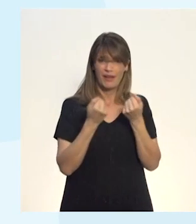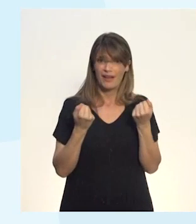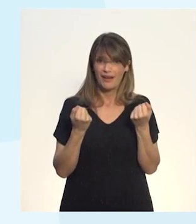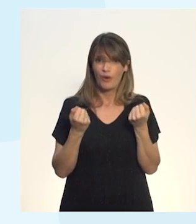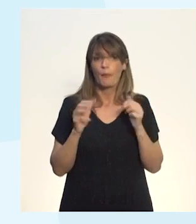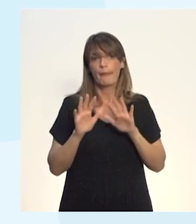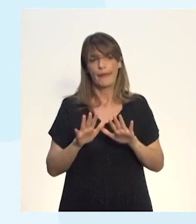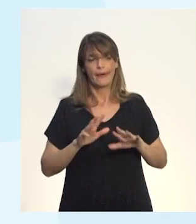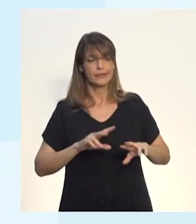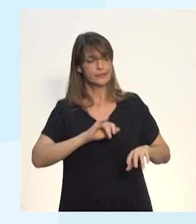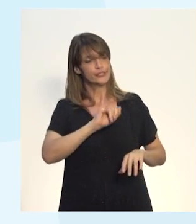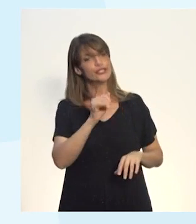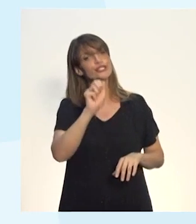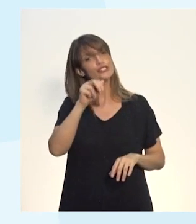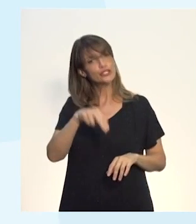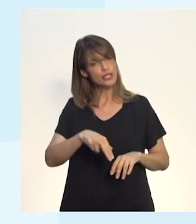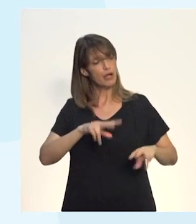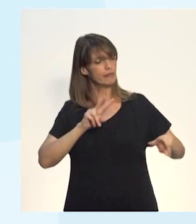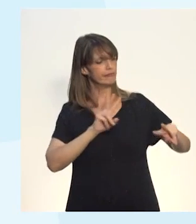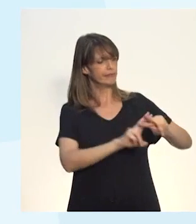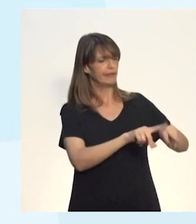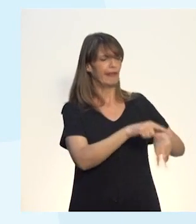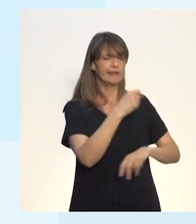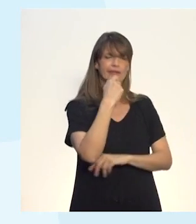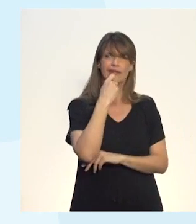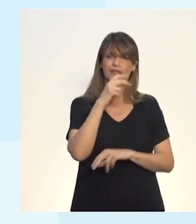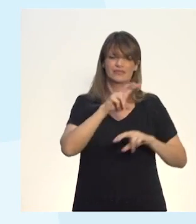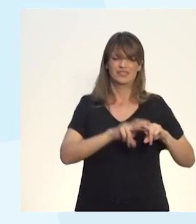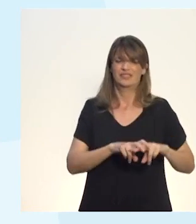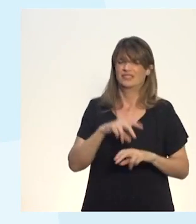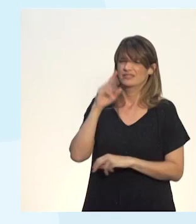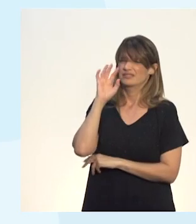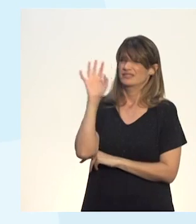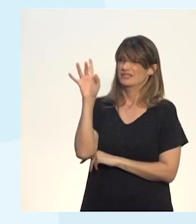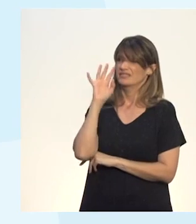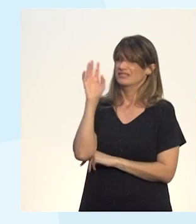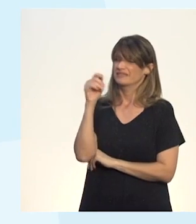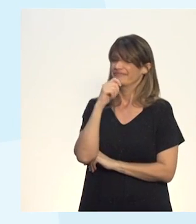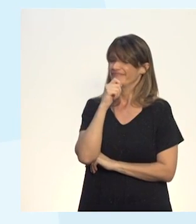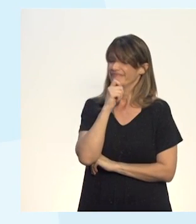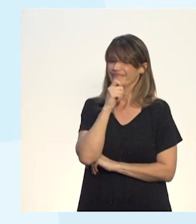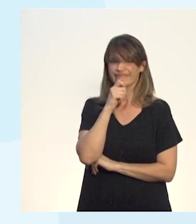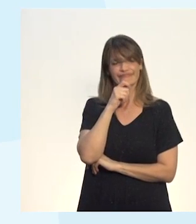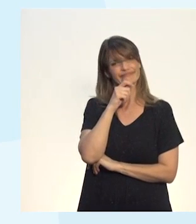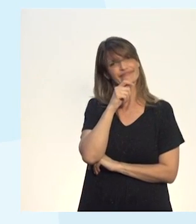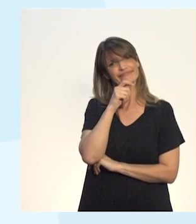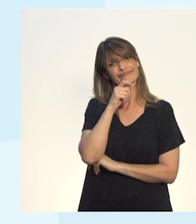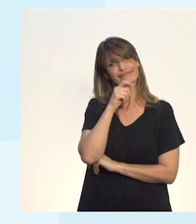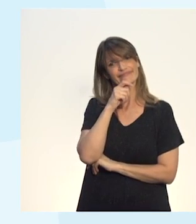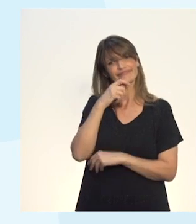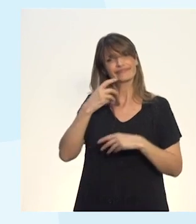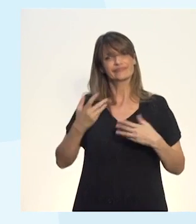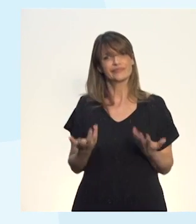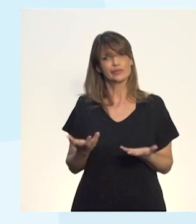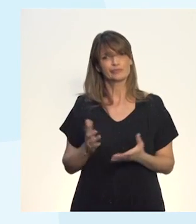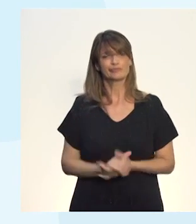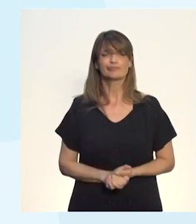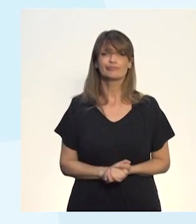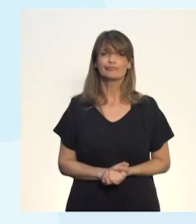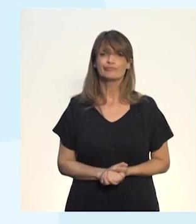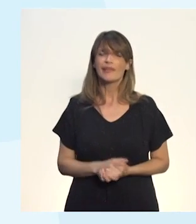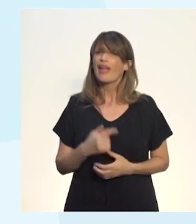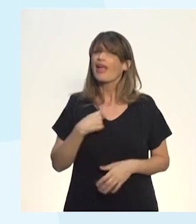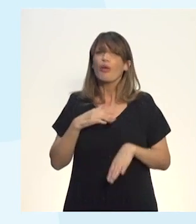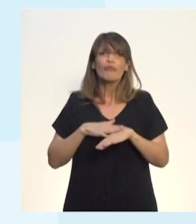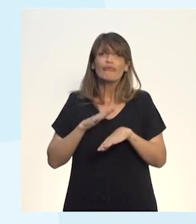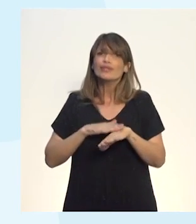cela, Jean Valjean começa a refletir. E ele pensa, bem, o que foi que eu